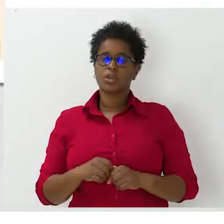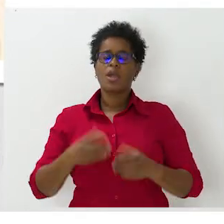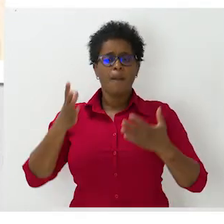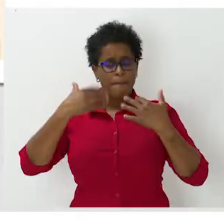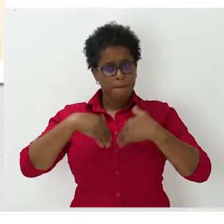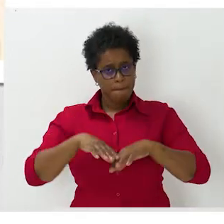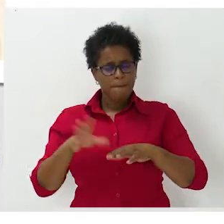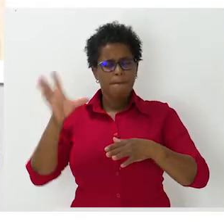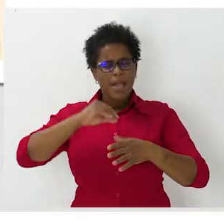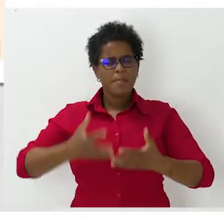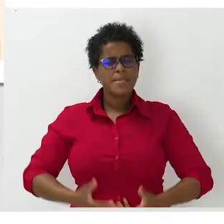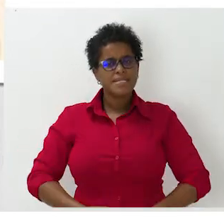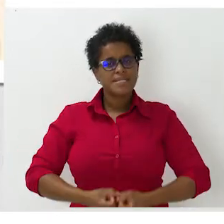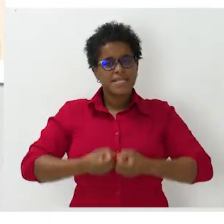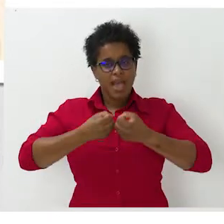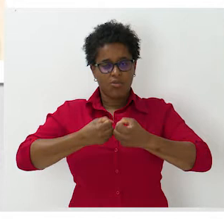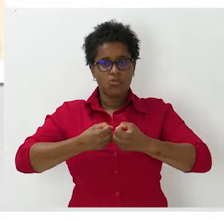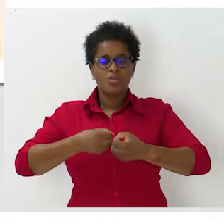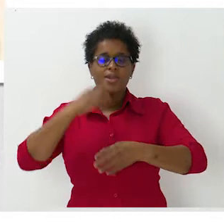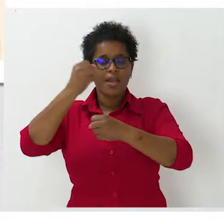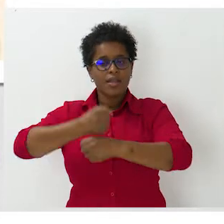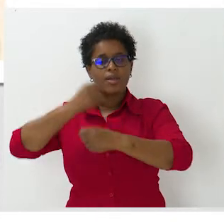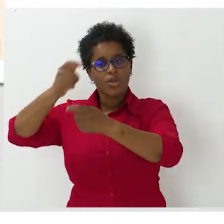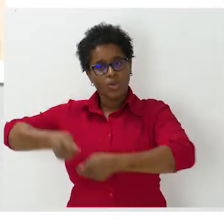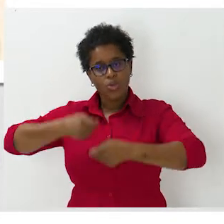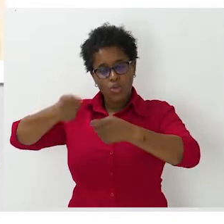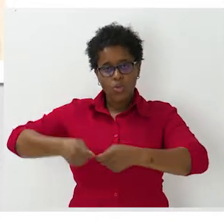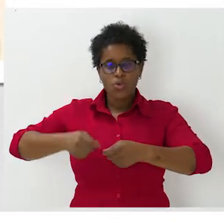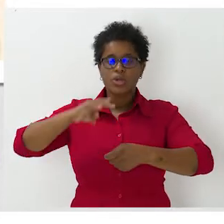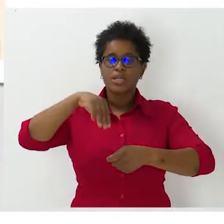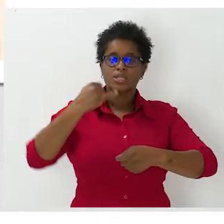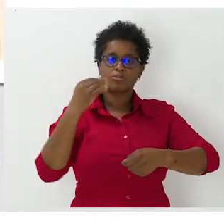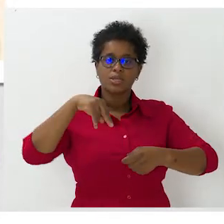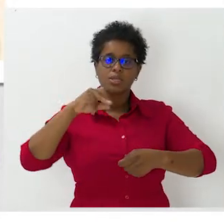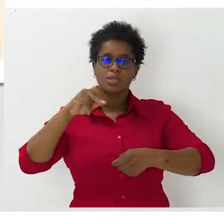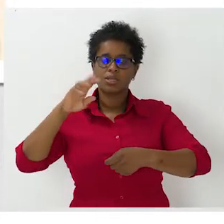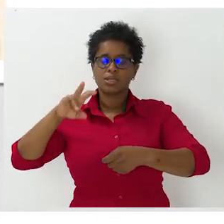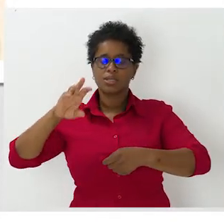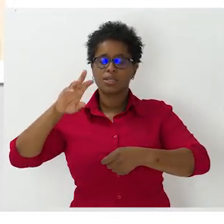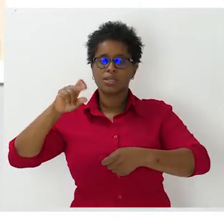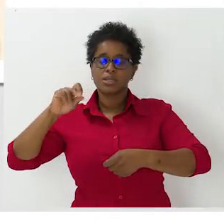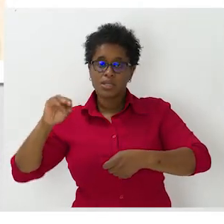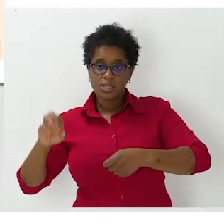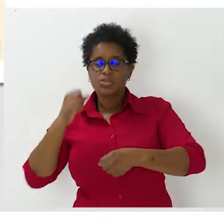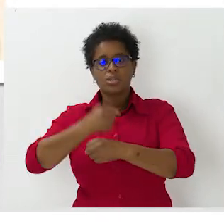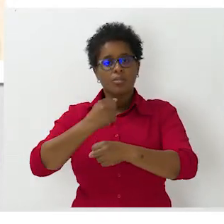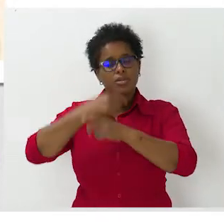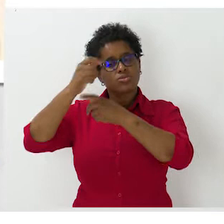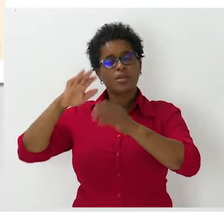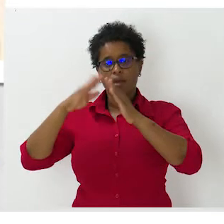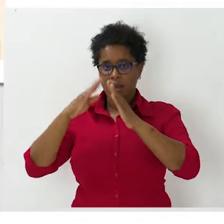mais pesados na agricultura, nas minas e nos serviços domésticos. Eram